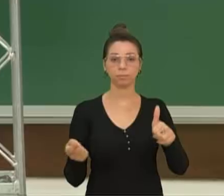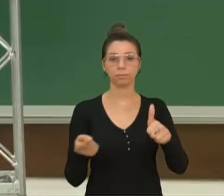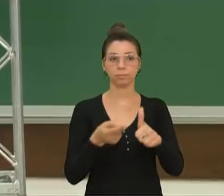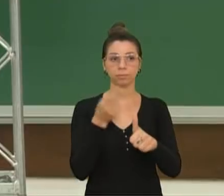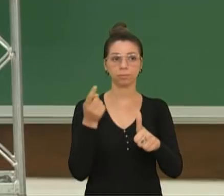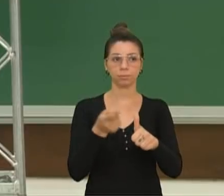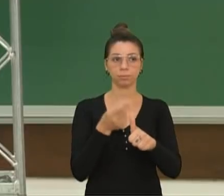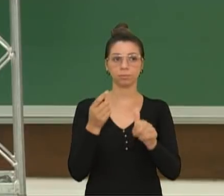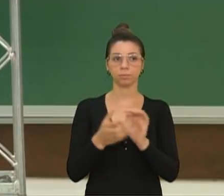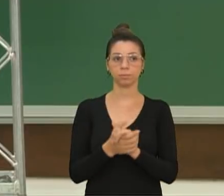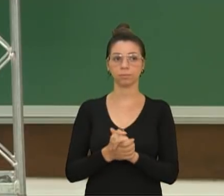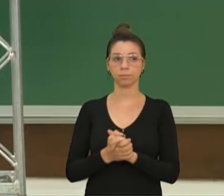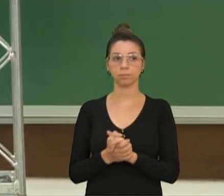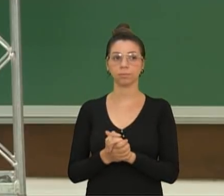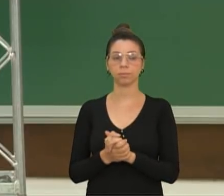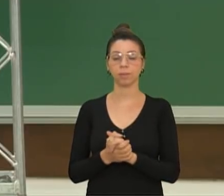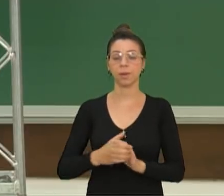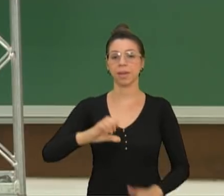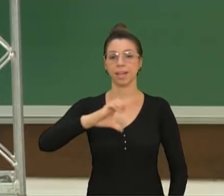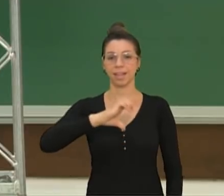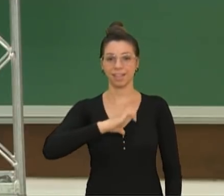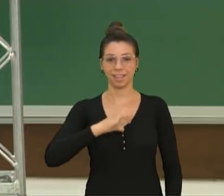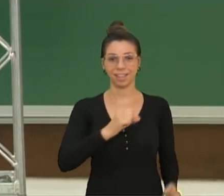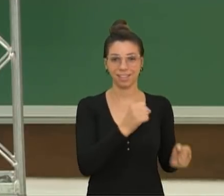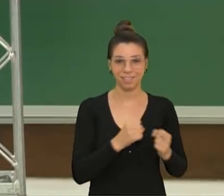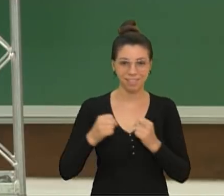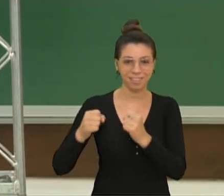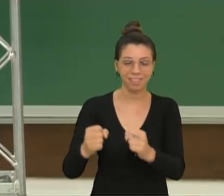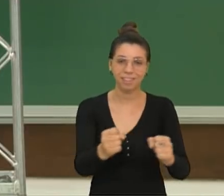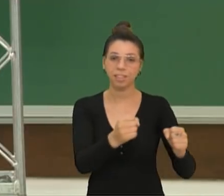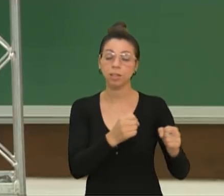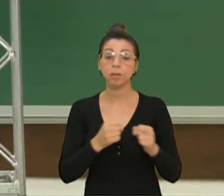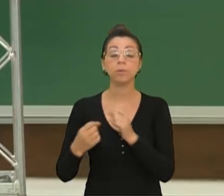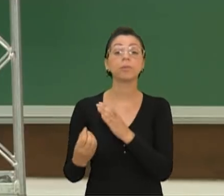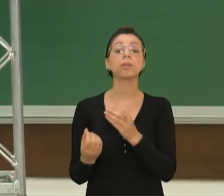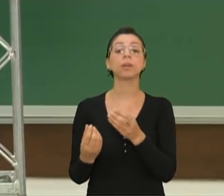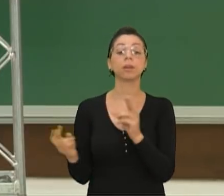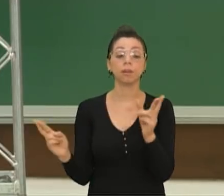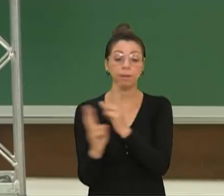questão. A ética do candomblé se constrói a partir da